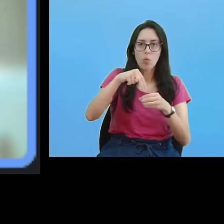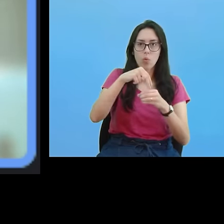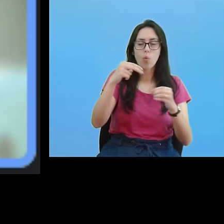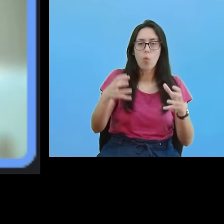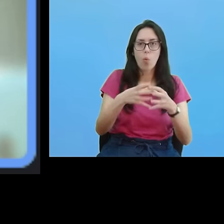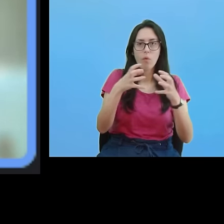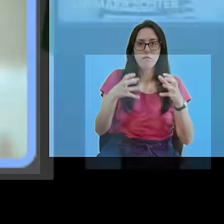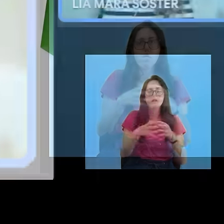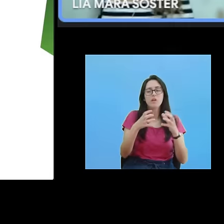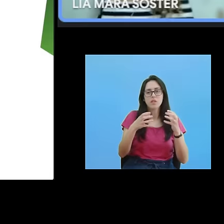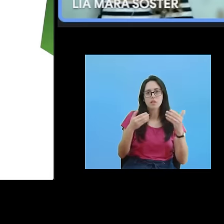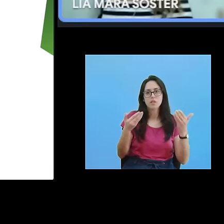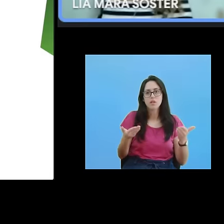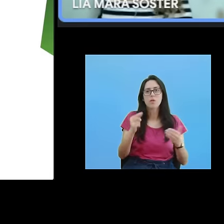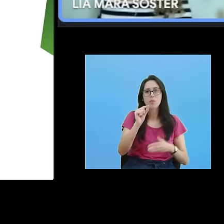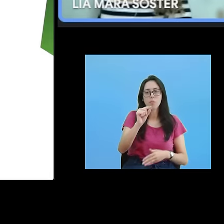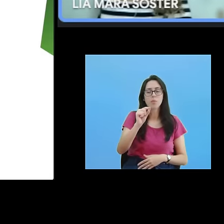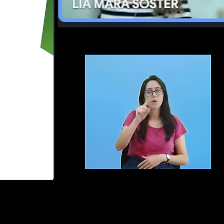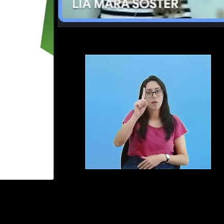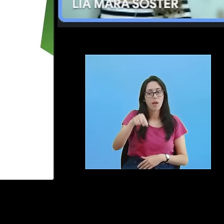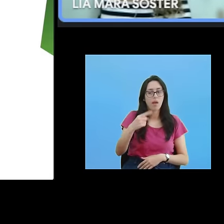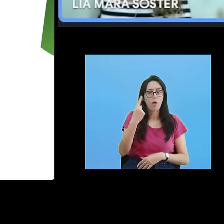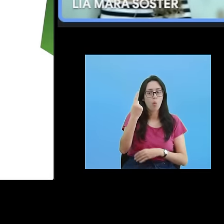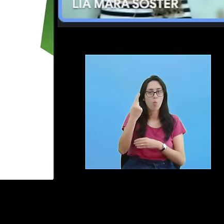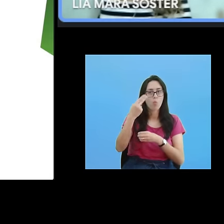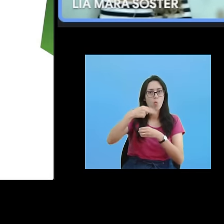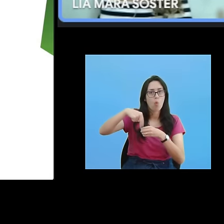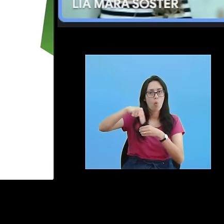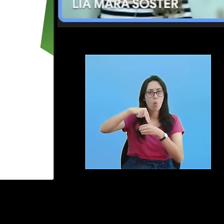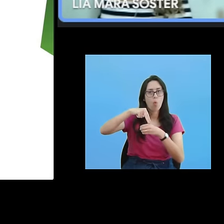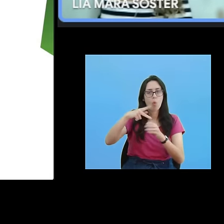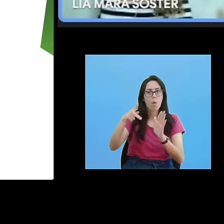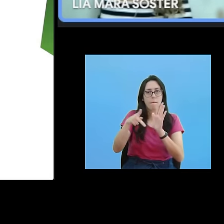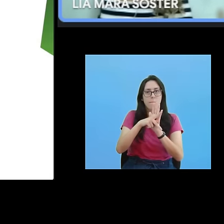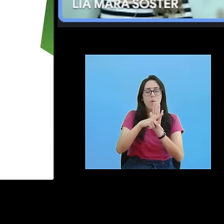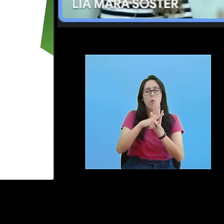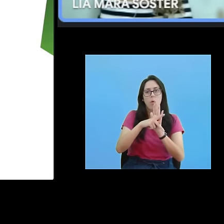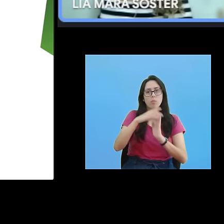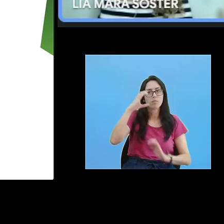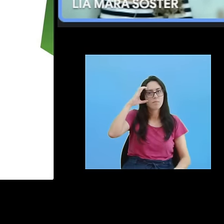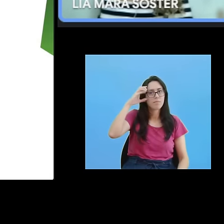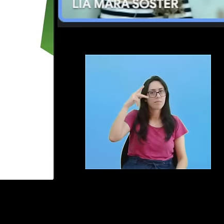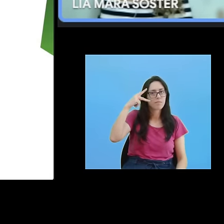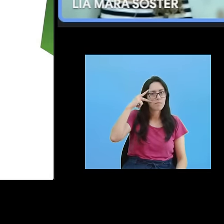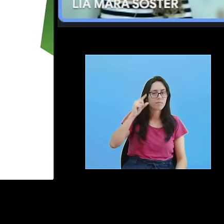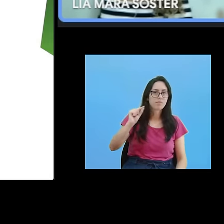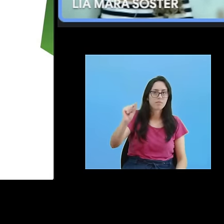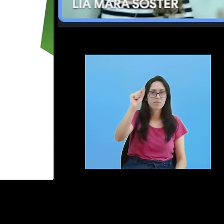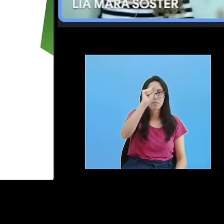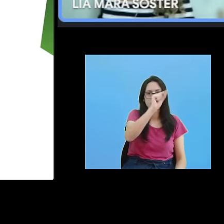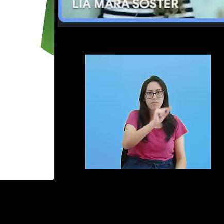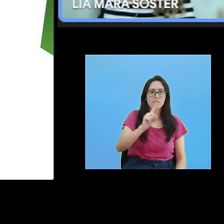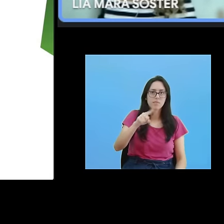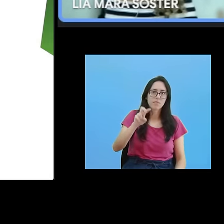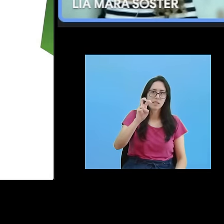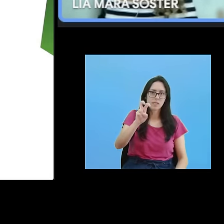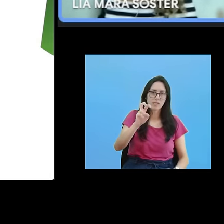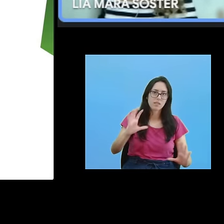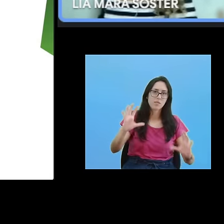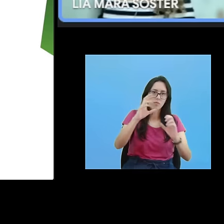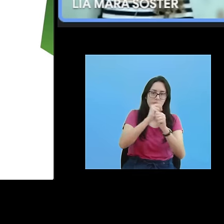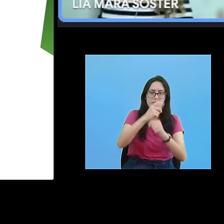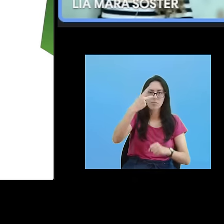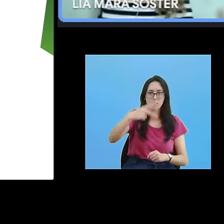convivência, então, é um dos núcleos que compõem os CAPs que são 5 no caso do estado do